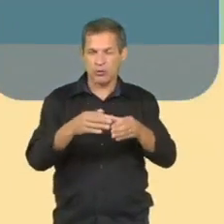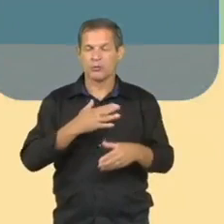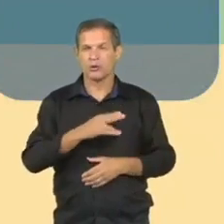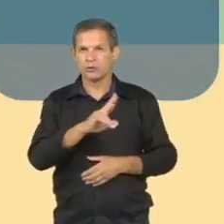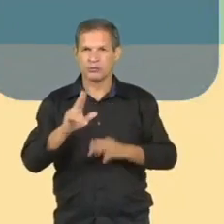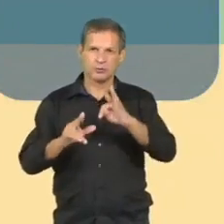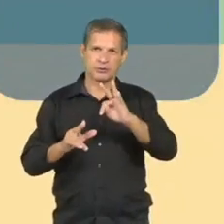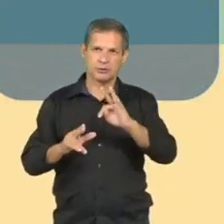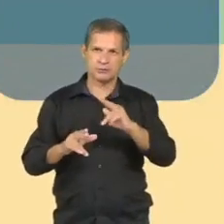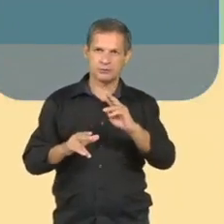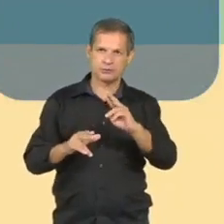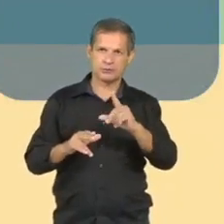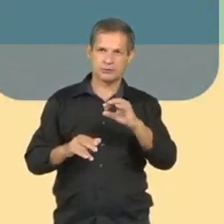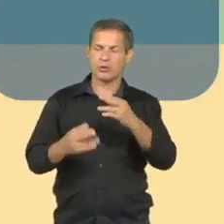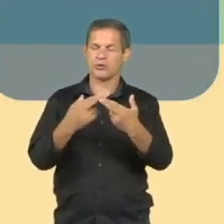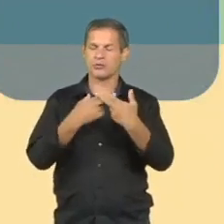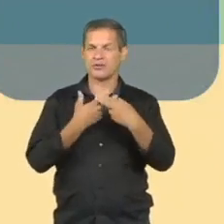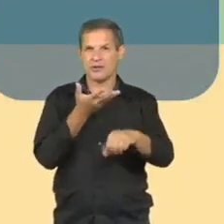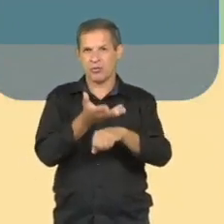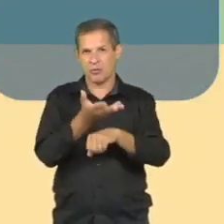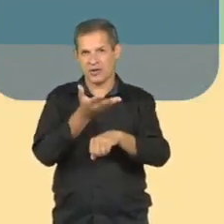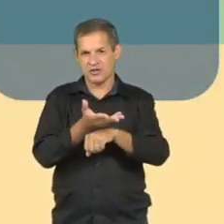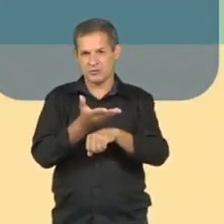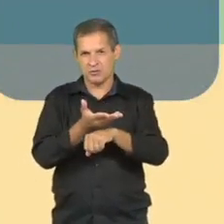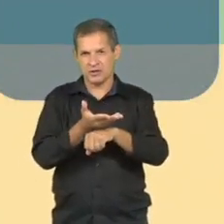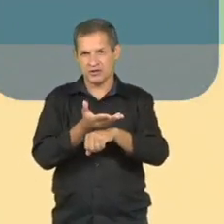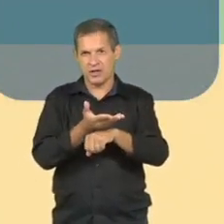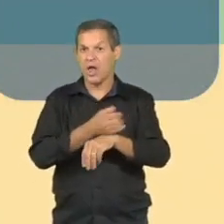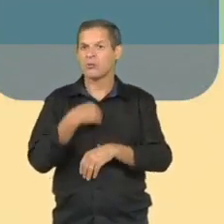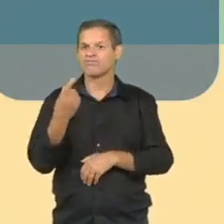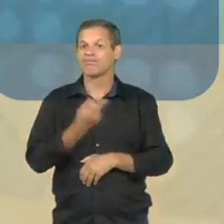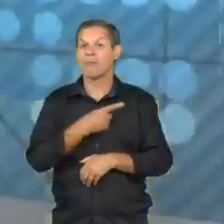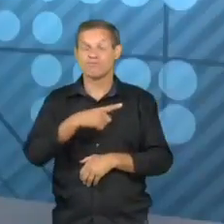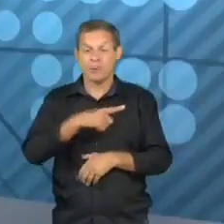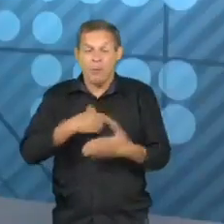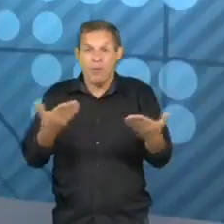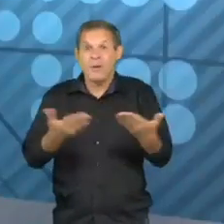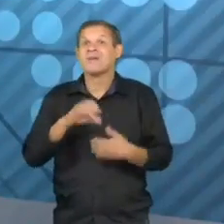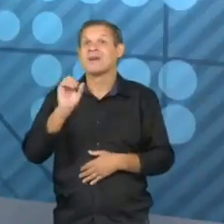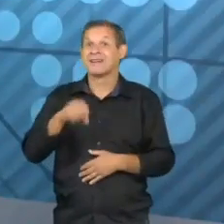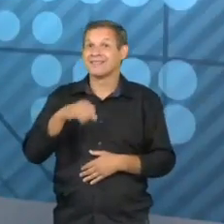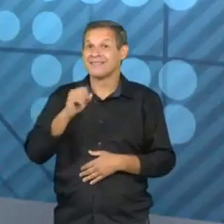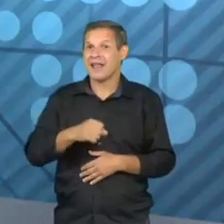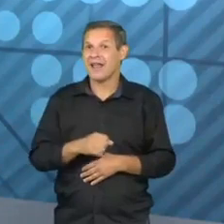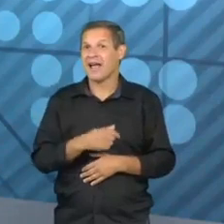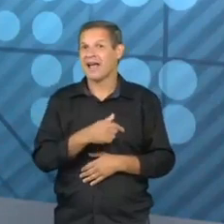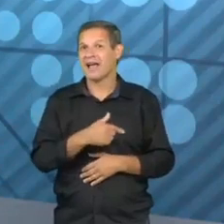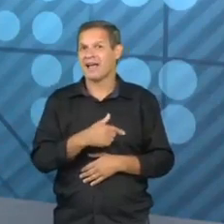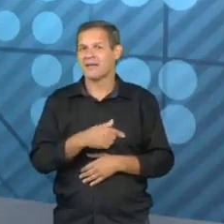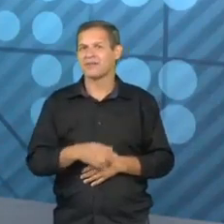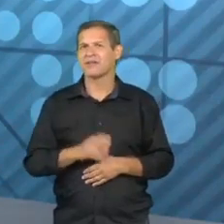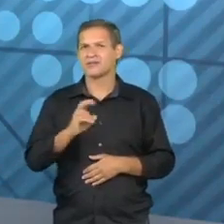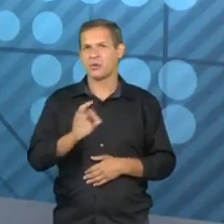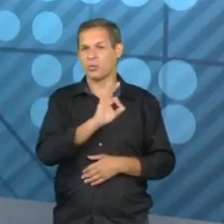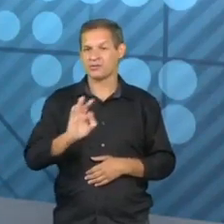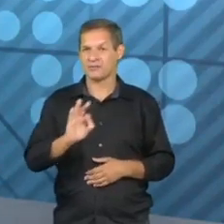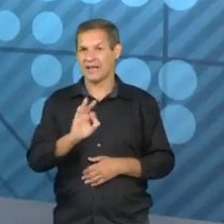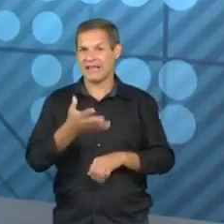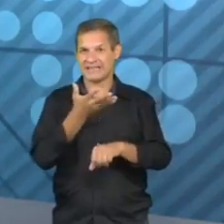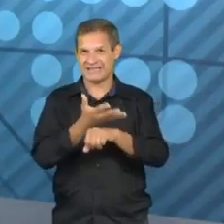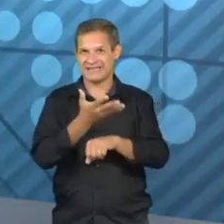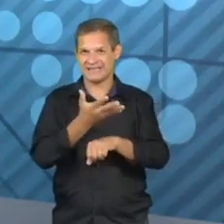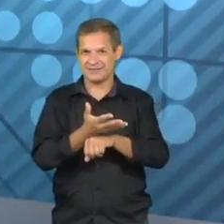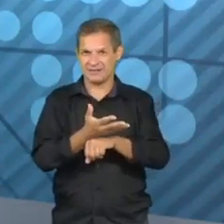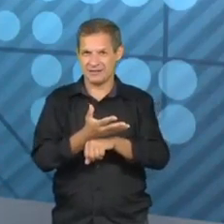Túlio Moura, eu sou responsável por essa disciplina e nós chegamos, agora sim, segunda metade desta